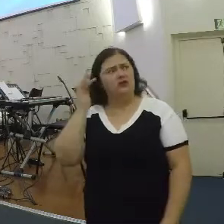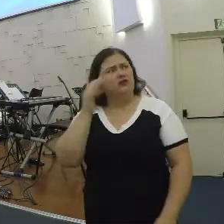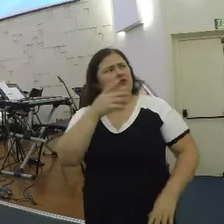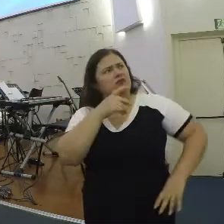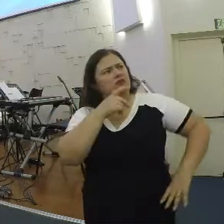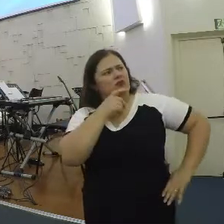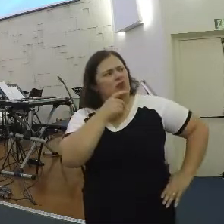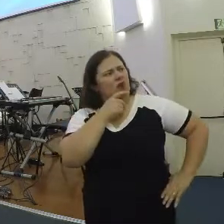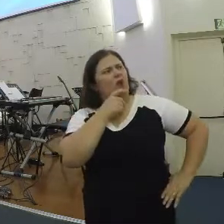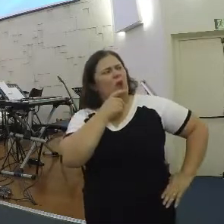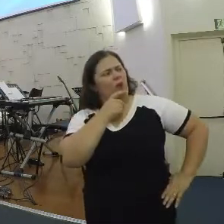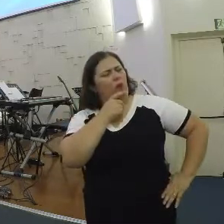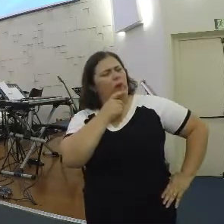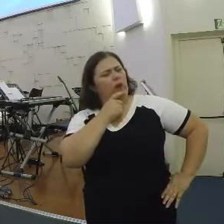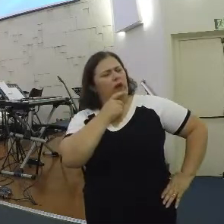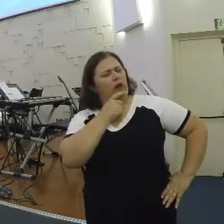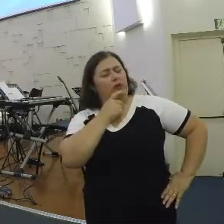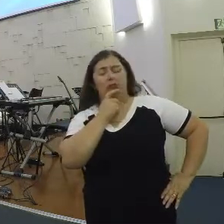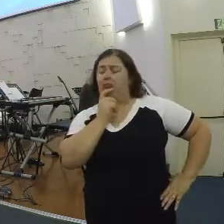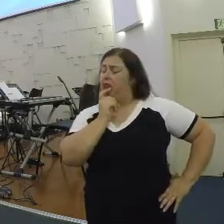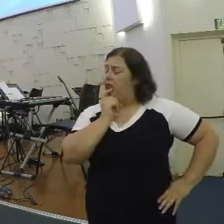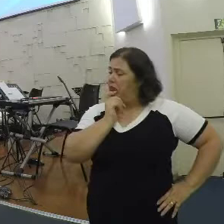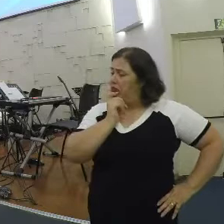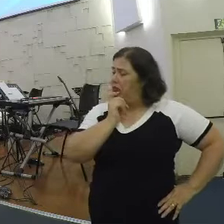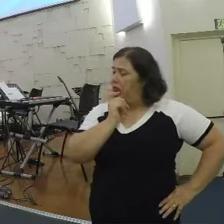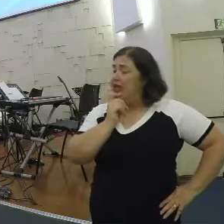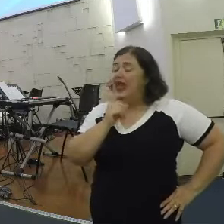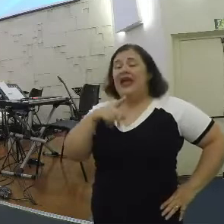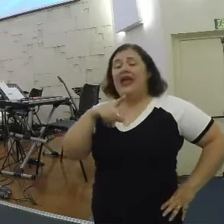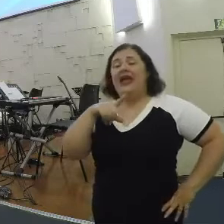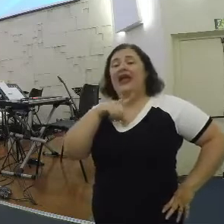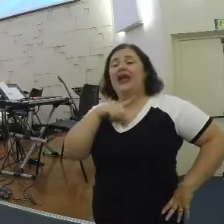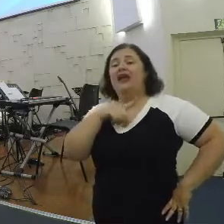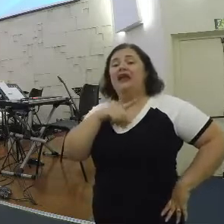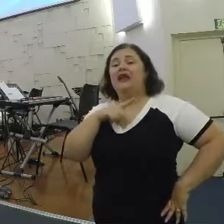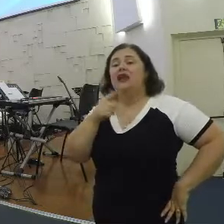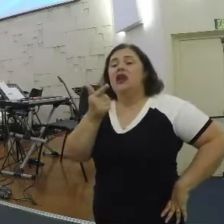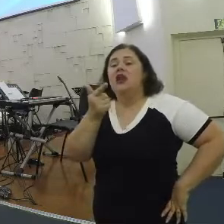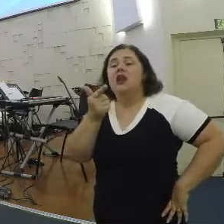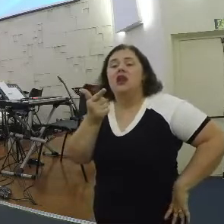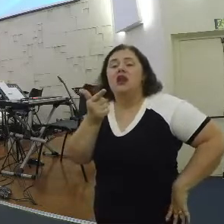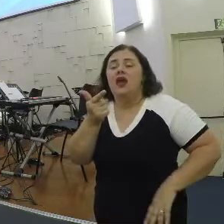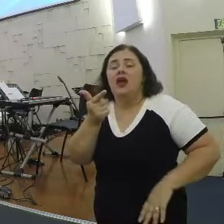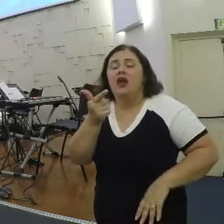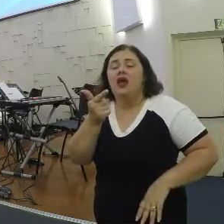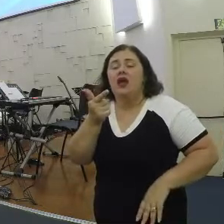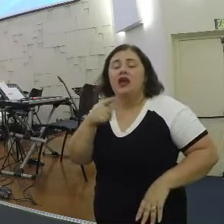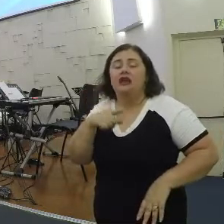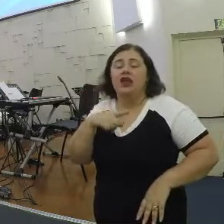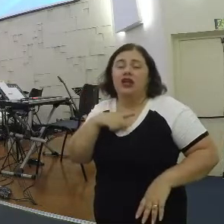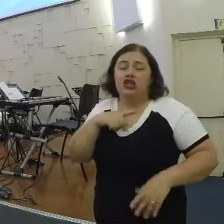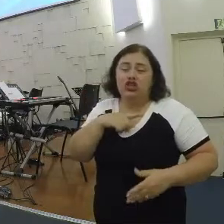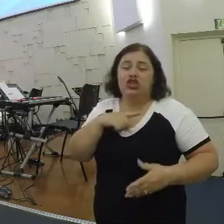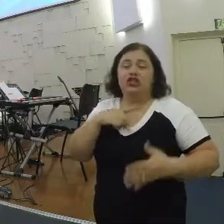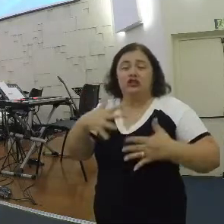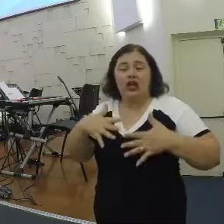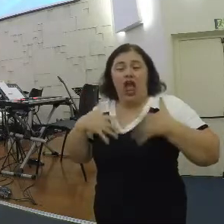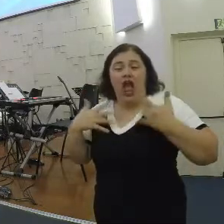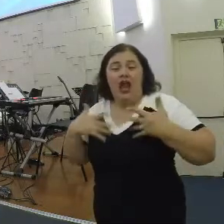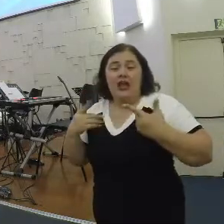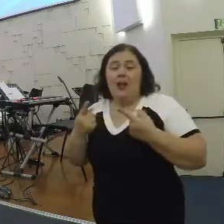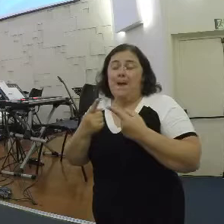um entusiasmo com um amigo que lhe convidou para as reuniões dos embaixadores do rei, um grupo de meninos que as